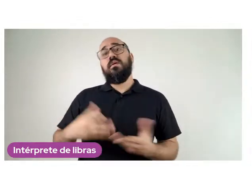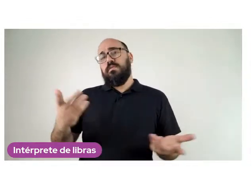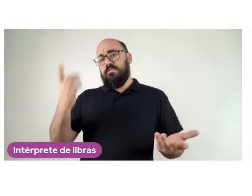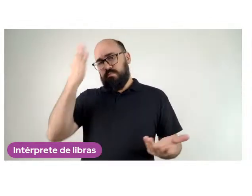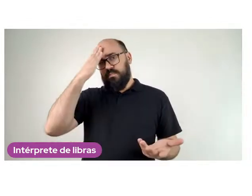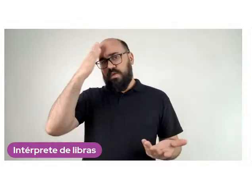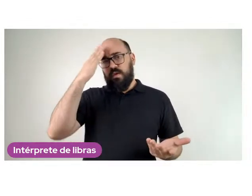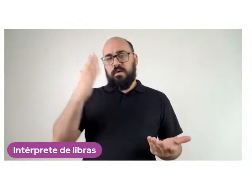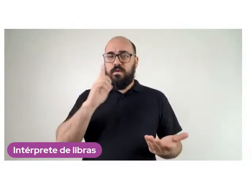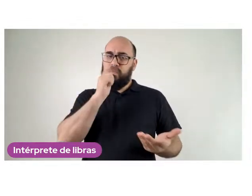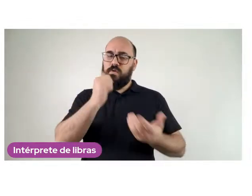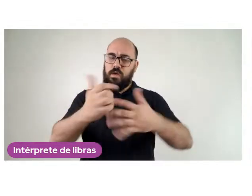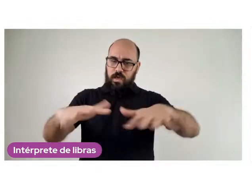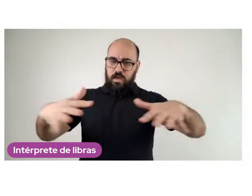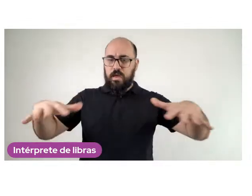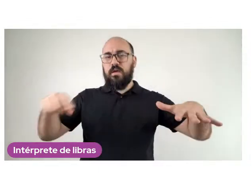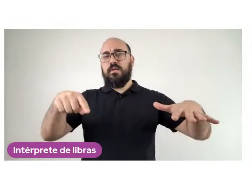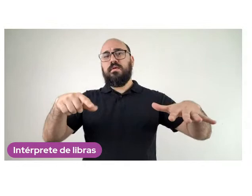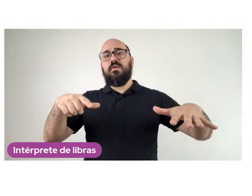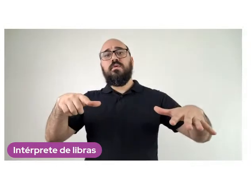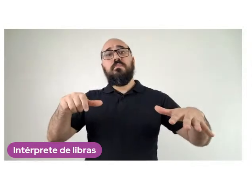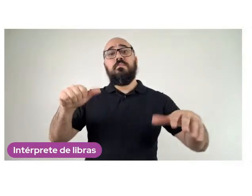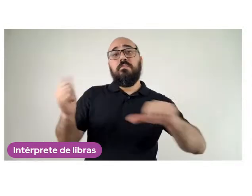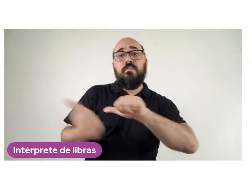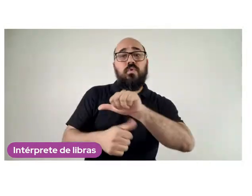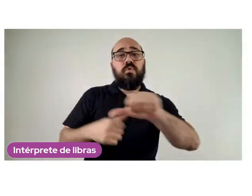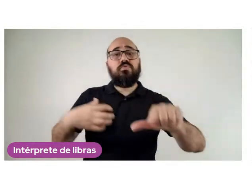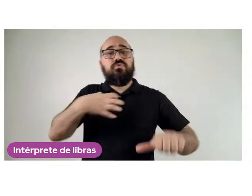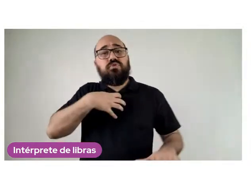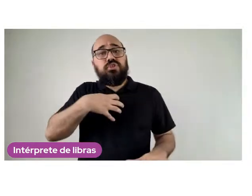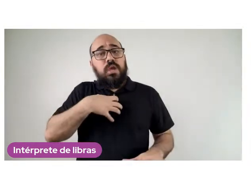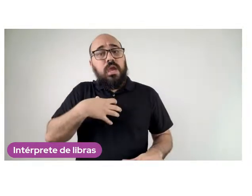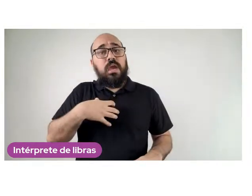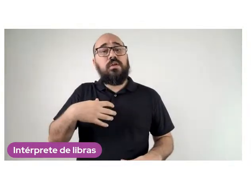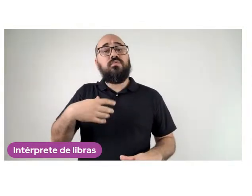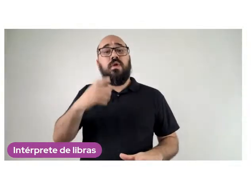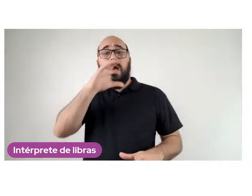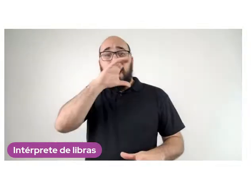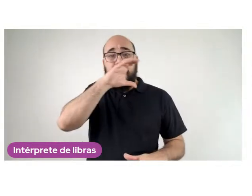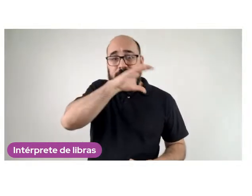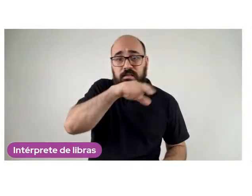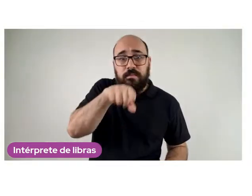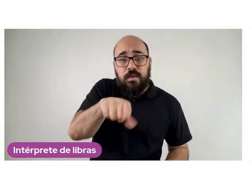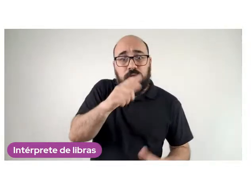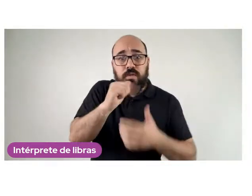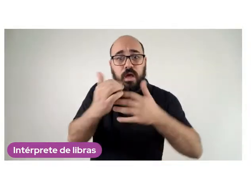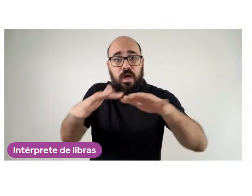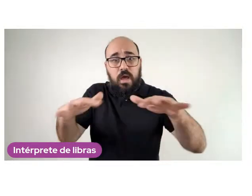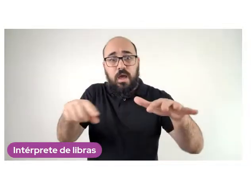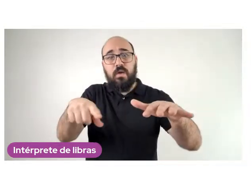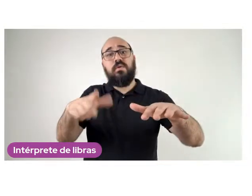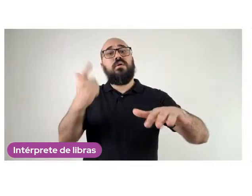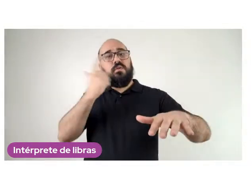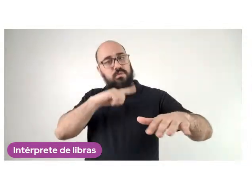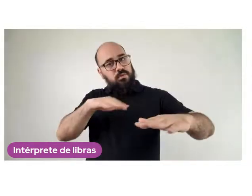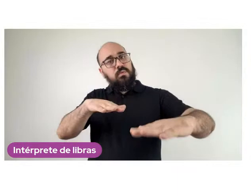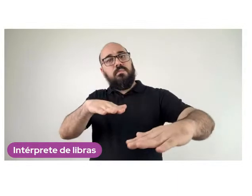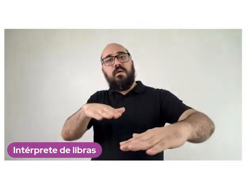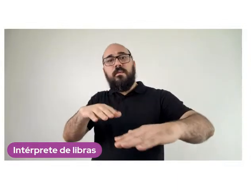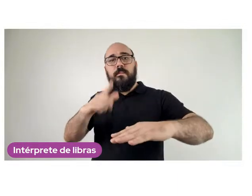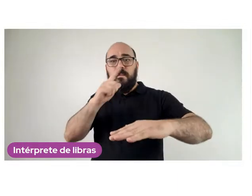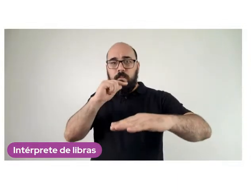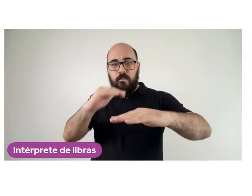jeito que o oceano interage com a atmosfera. Esse aquecimento do oceano gera aumento no nível do mar, porque o oceano se